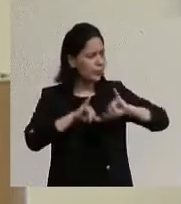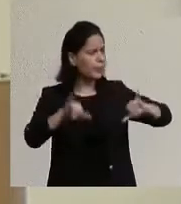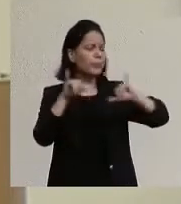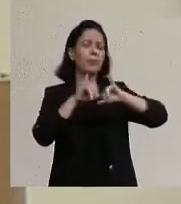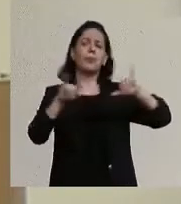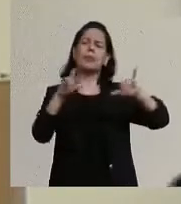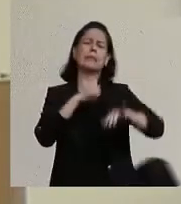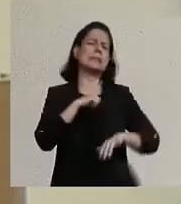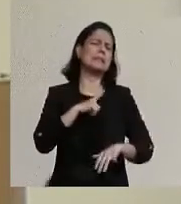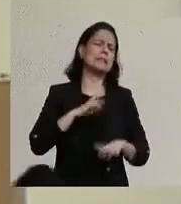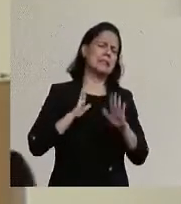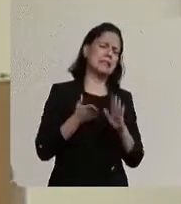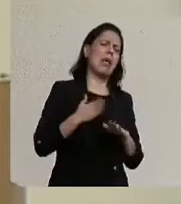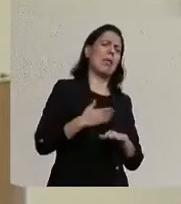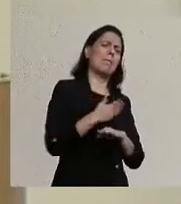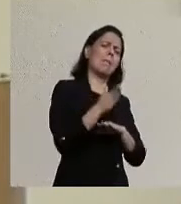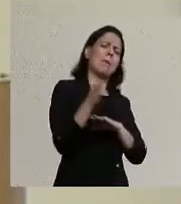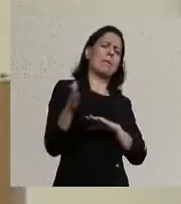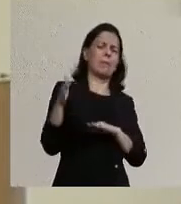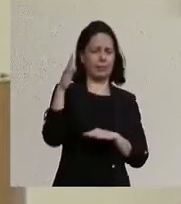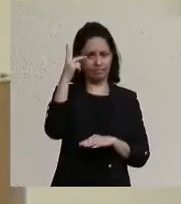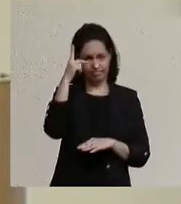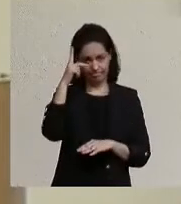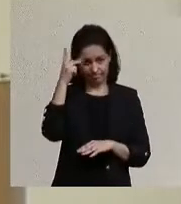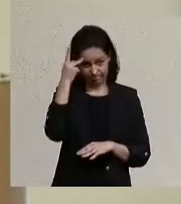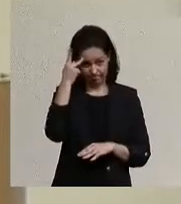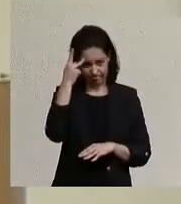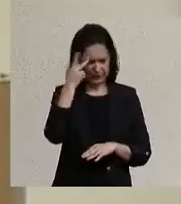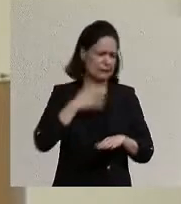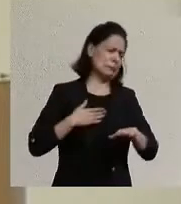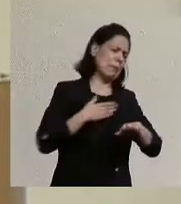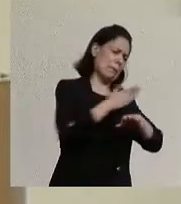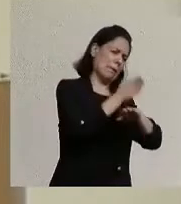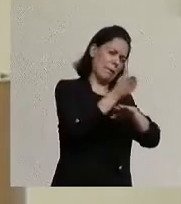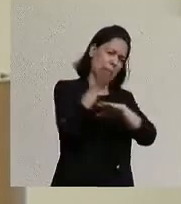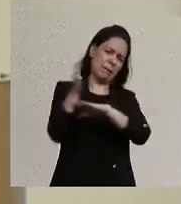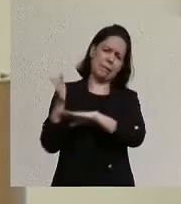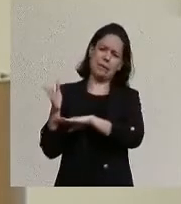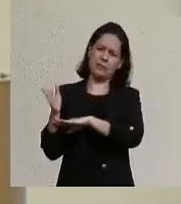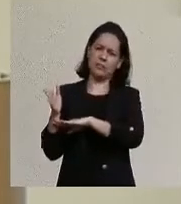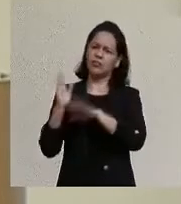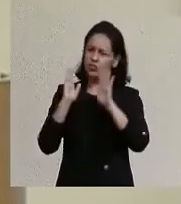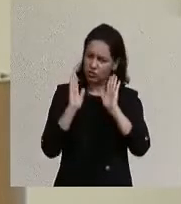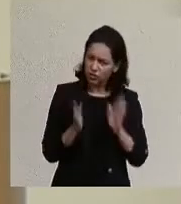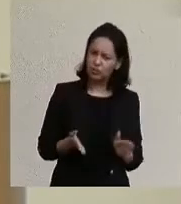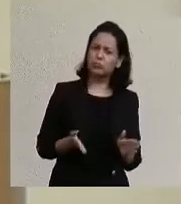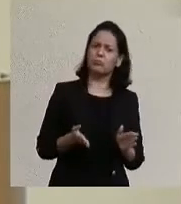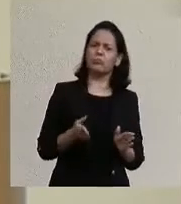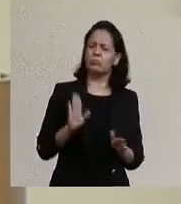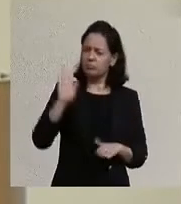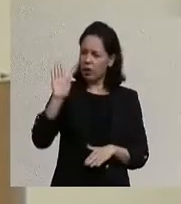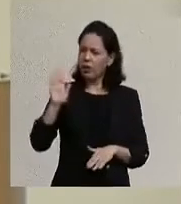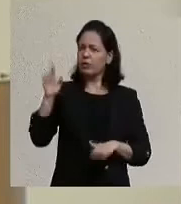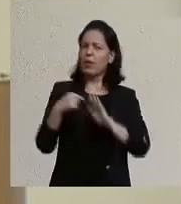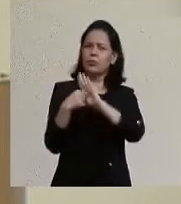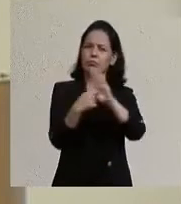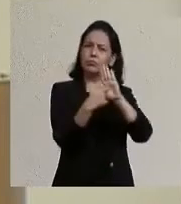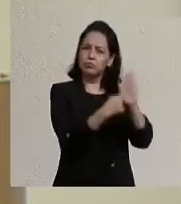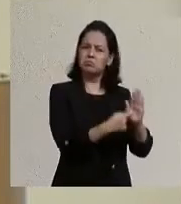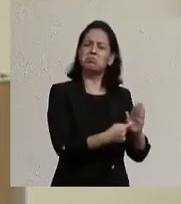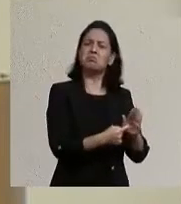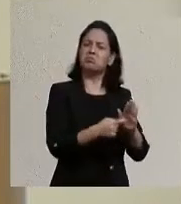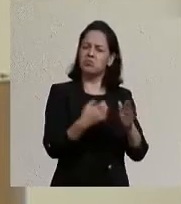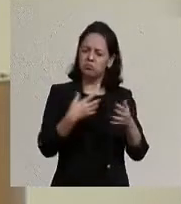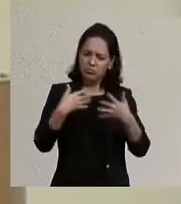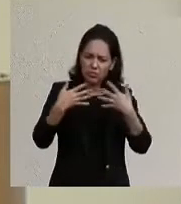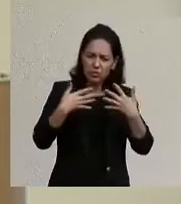que percorremos os quatro cantos de São Paulo fizemos ali uma campanha foi muito boa a